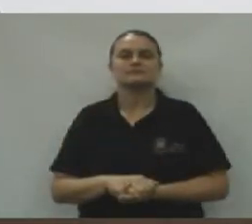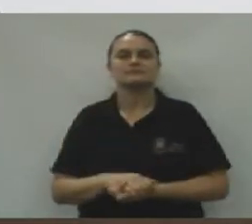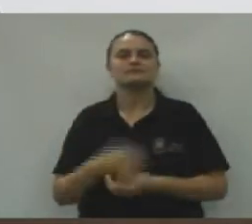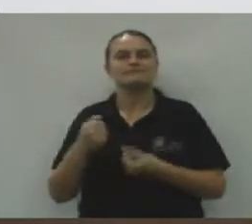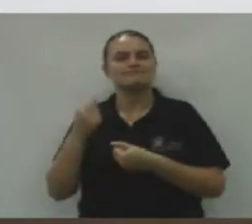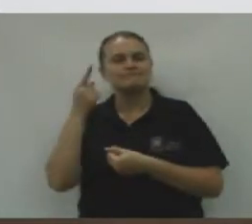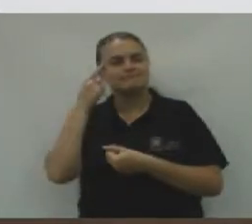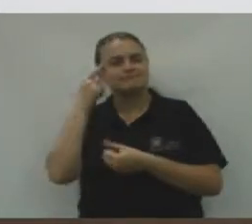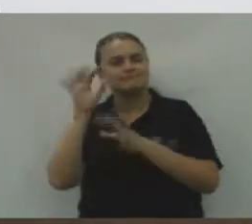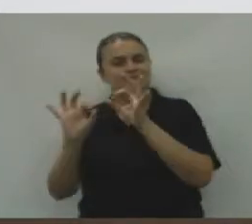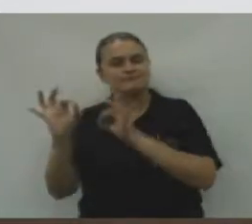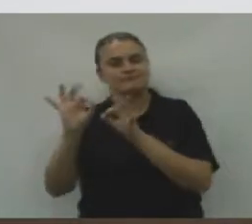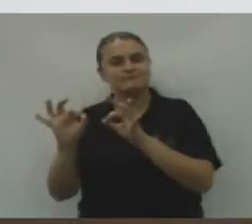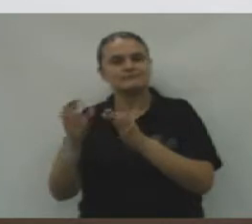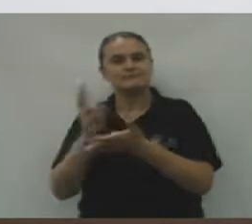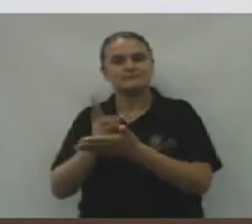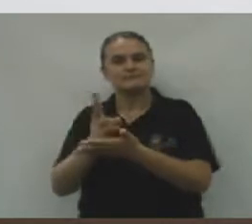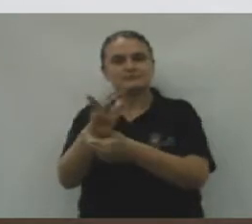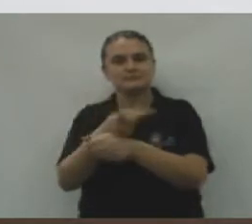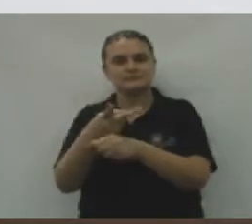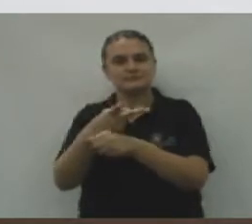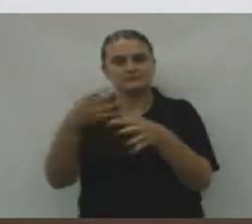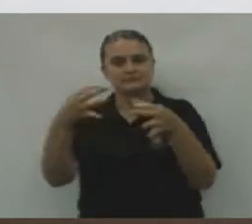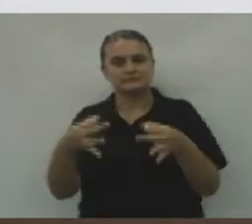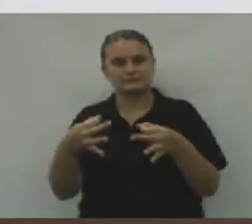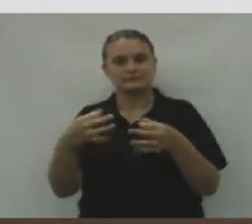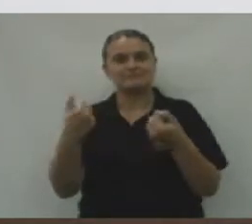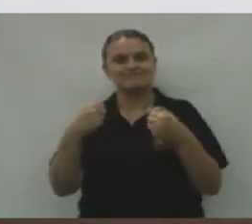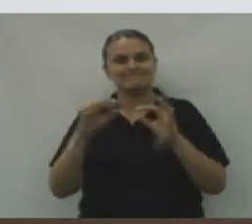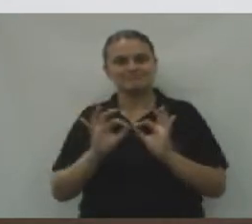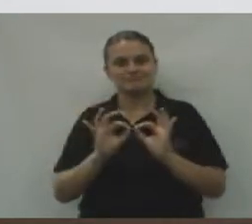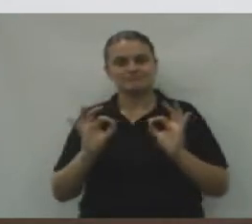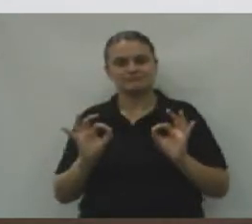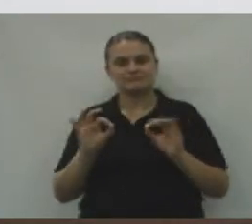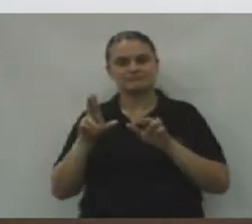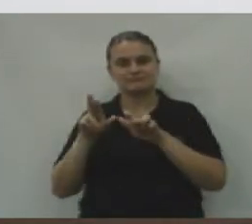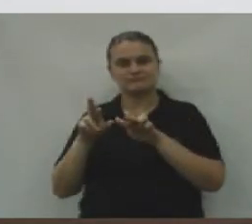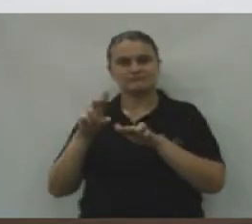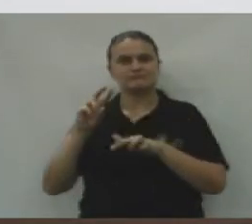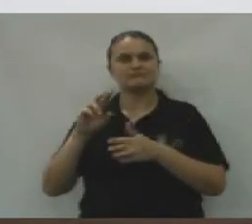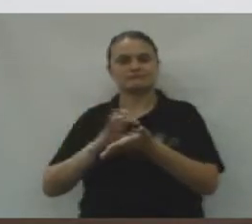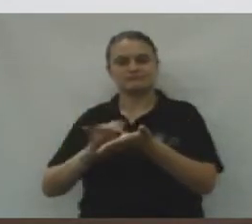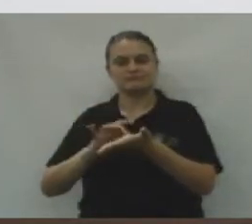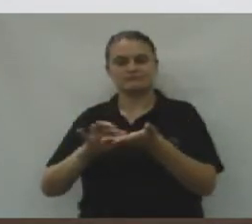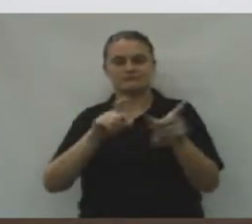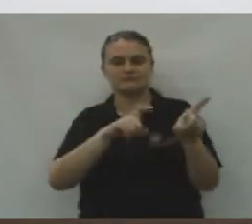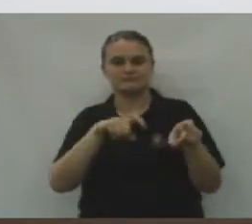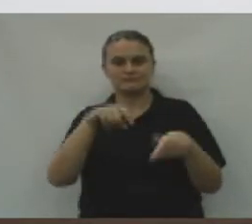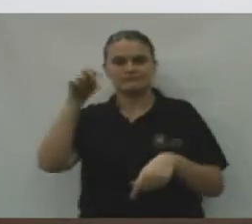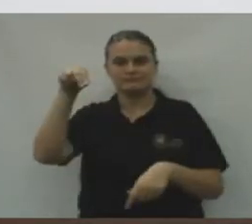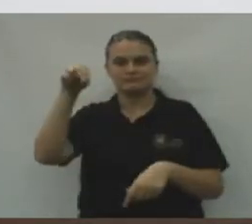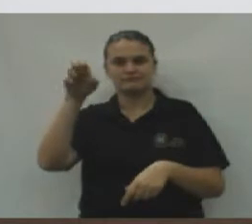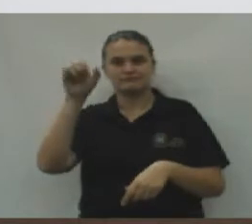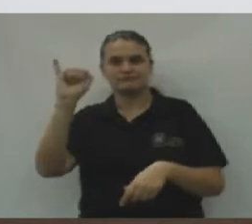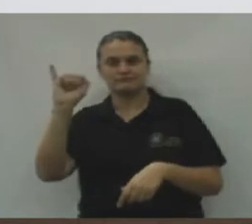reformulado e acertado. Assim como na humildade do nosso amigo Ney Kukla, quando utilizando a tribuna da